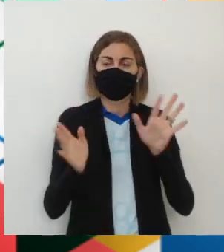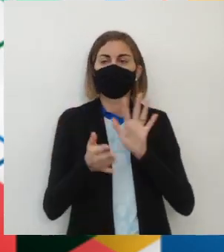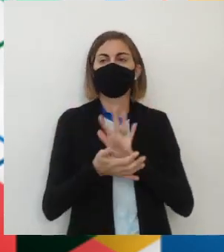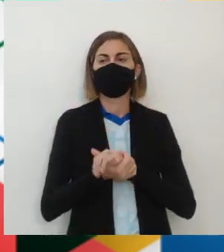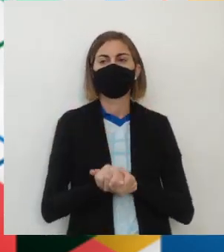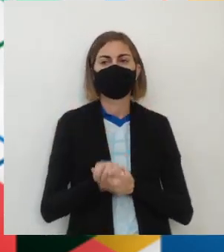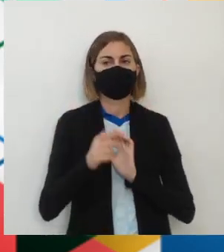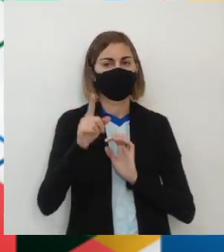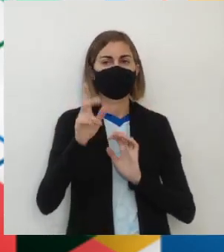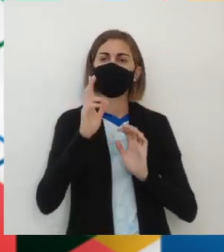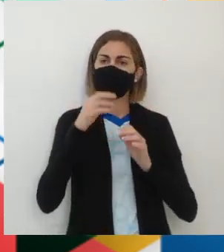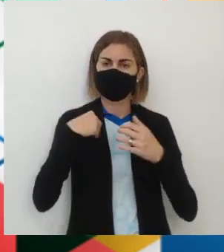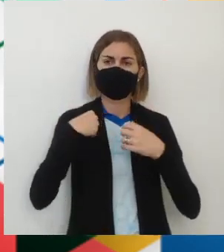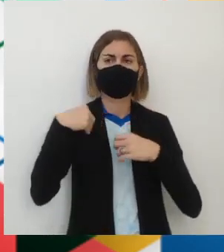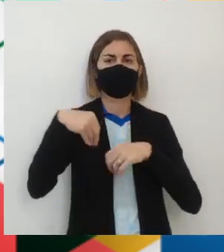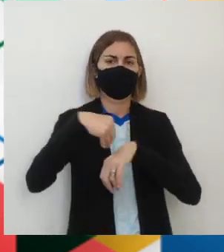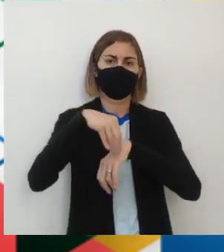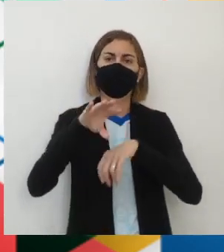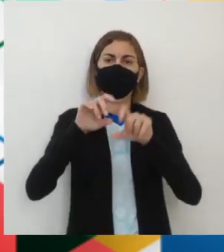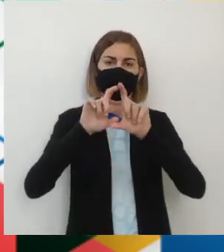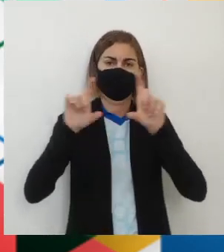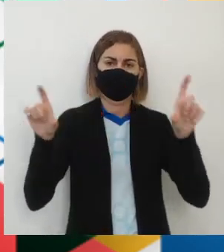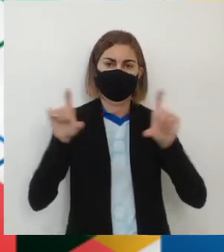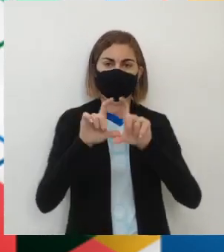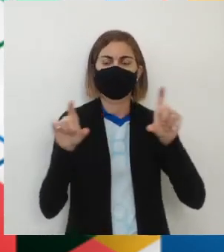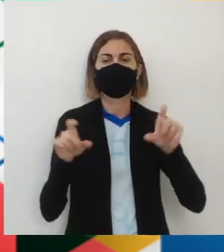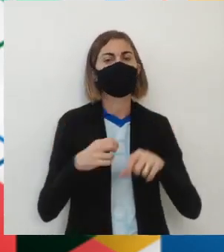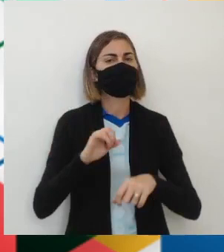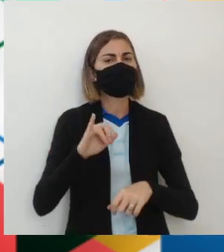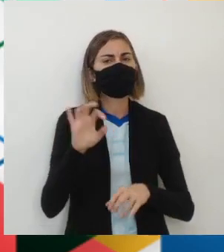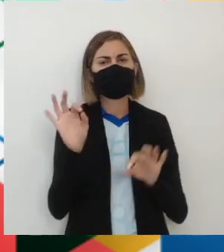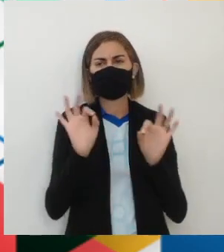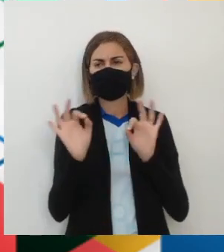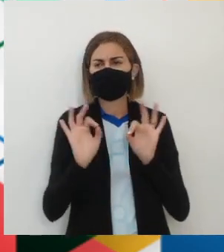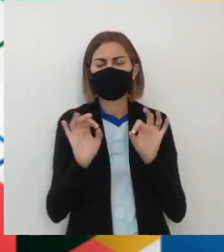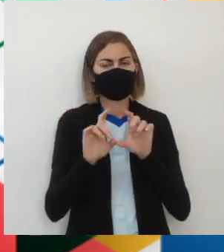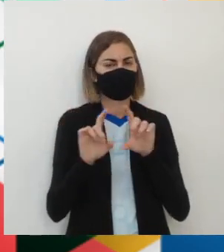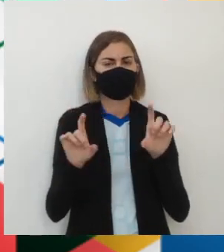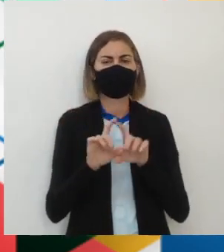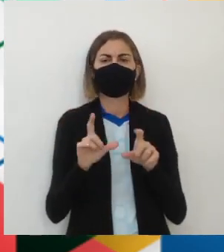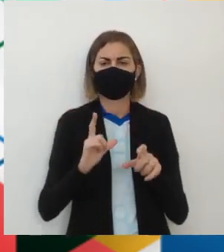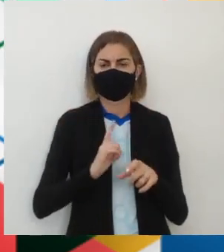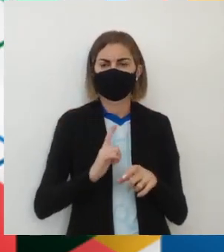relevância. Então, ele já deu essa relação, tá? Se ele não desse essa relação, a gente